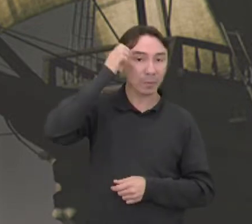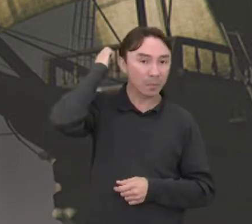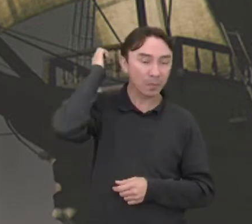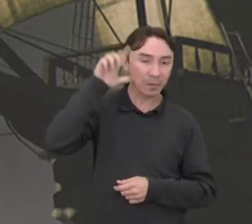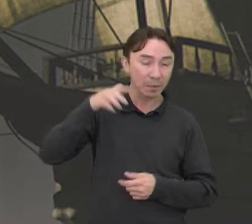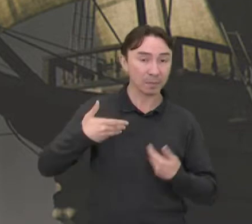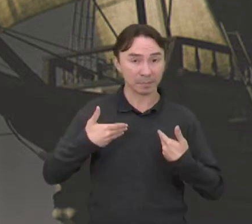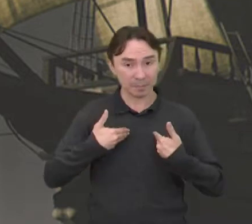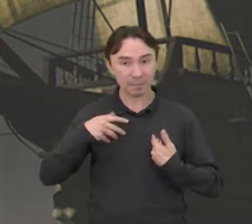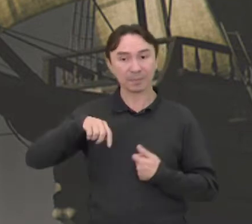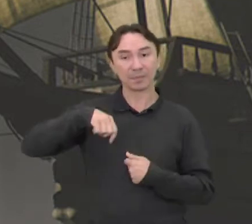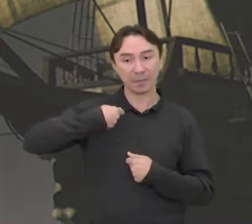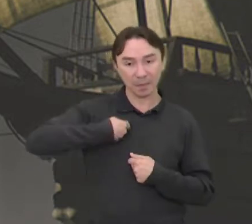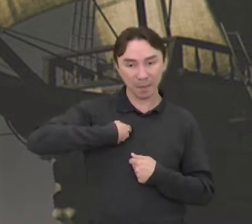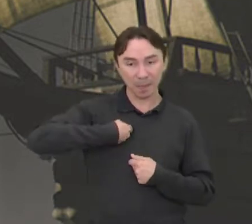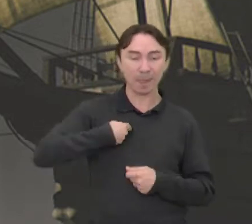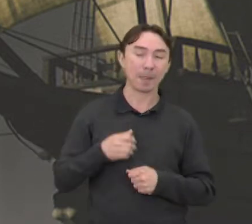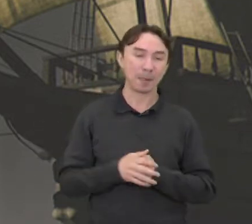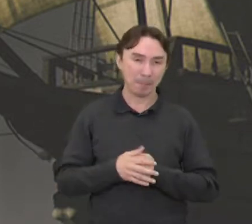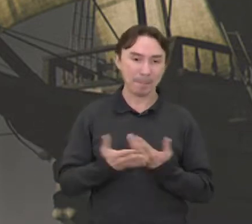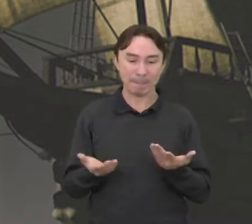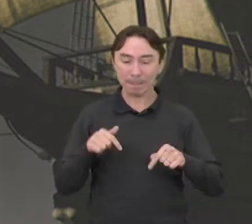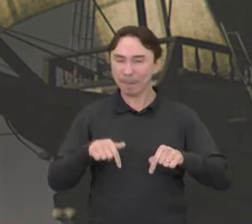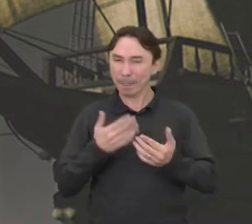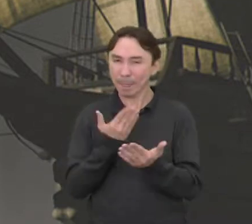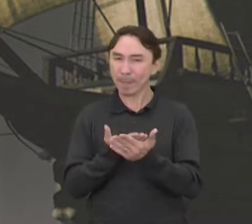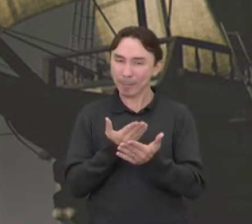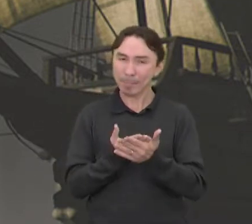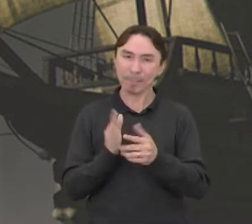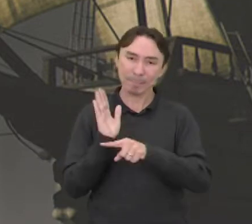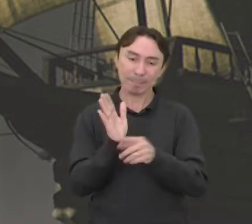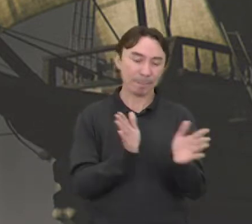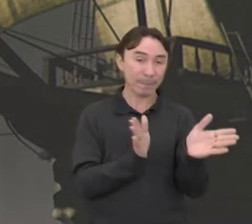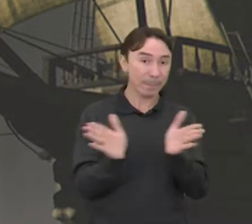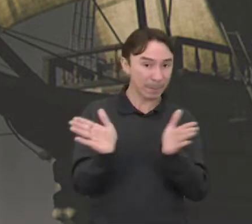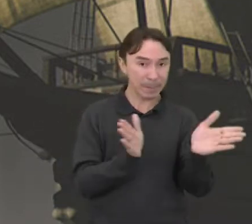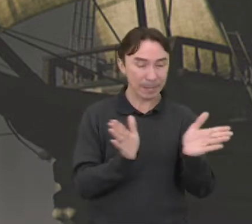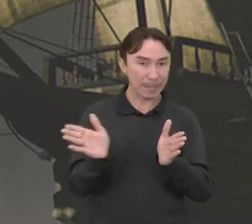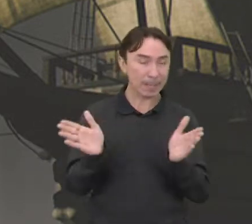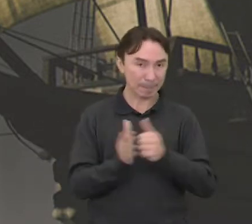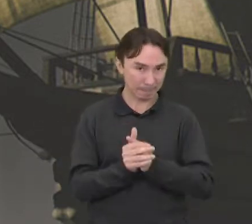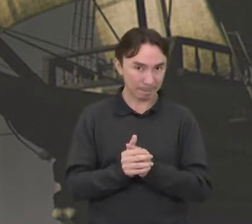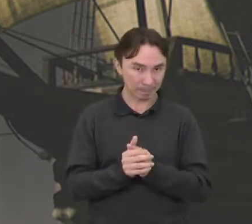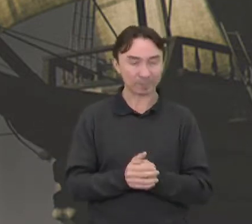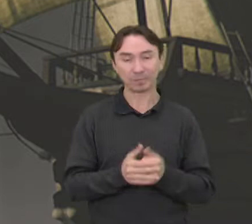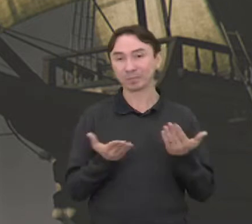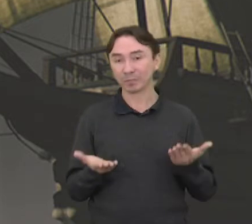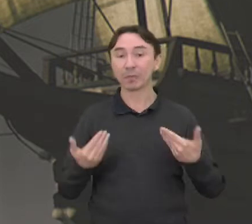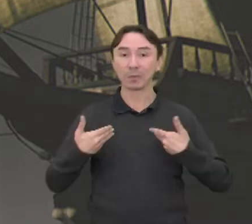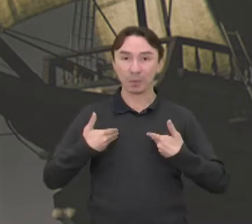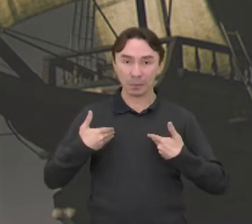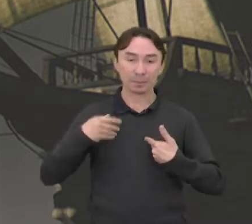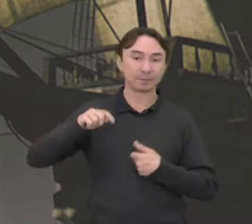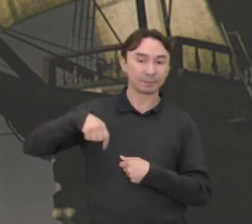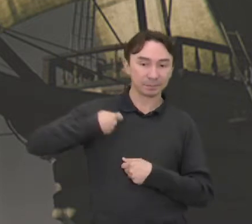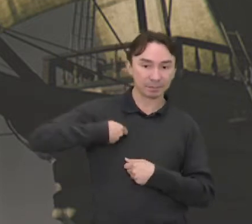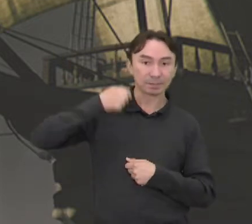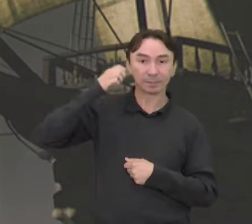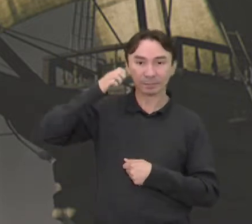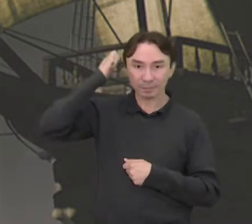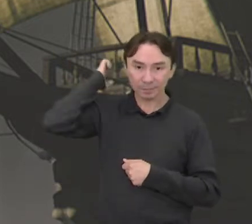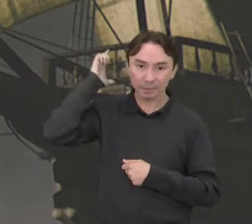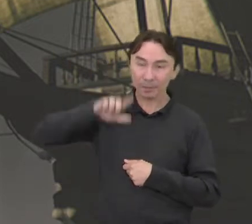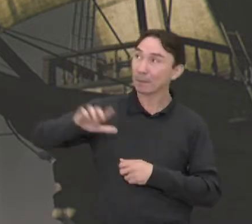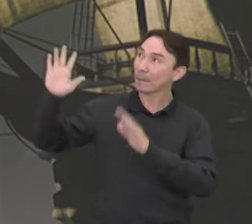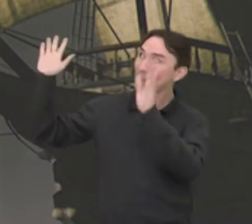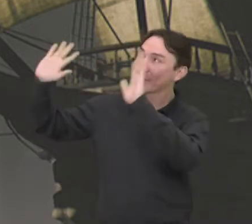mais abrangente e com certeza muito mais acessível a todo mundo, né? Hoje a gente está com o Helder, que está aí nesse momento. O Helder